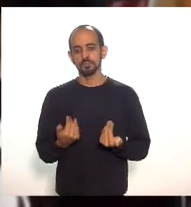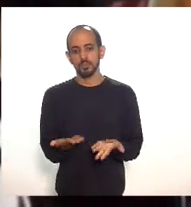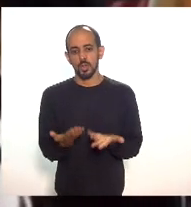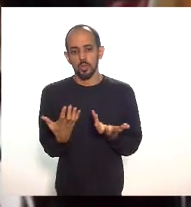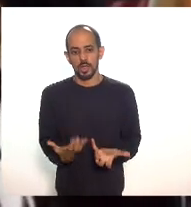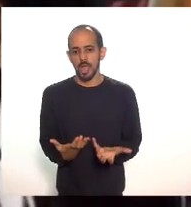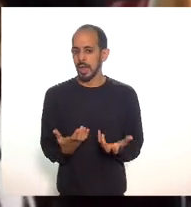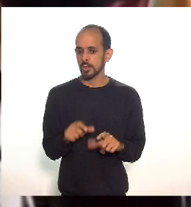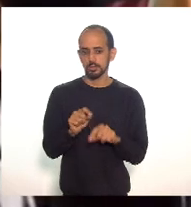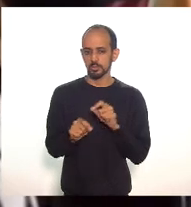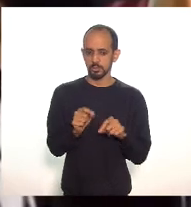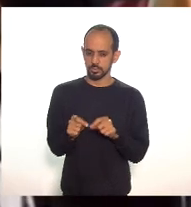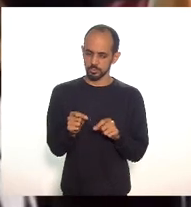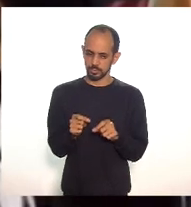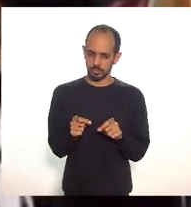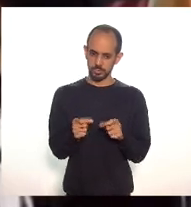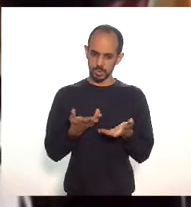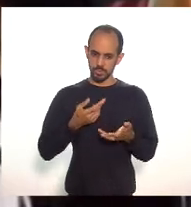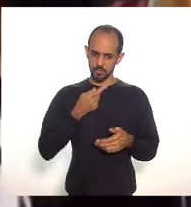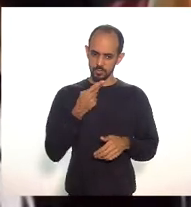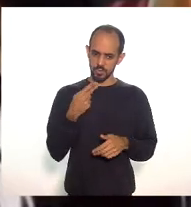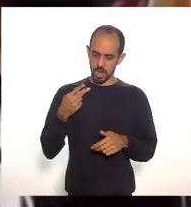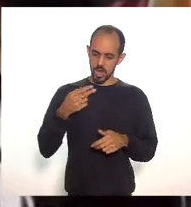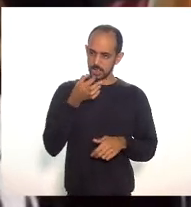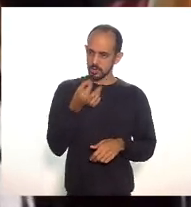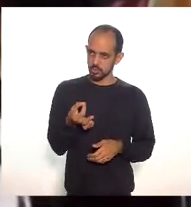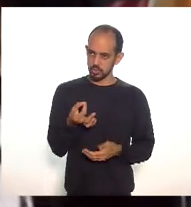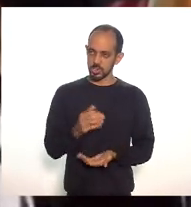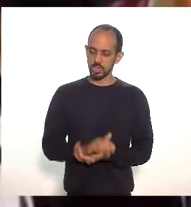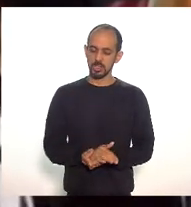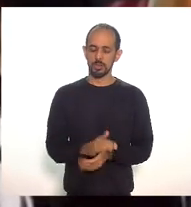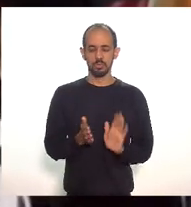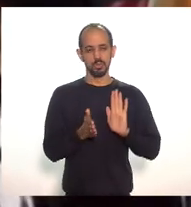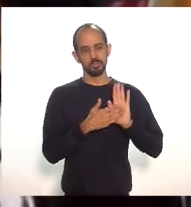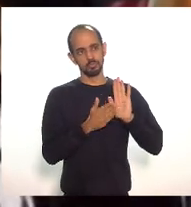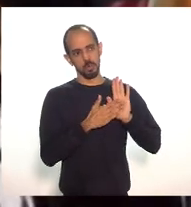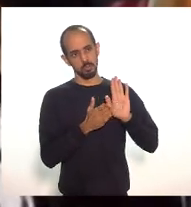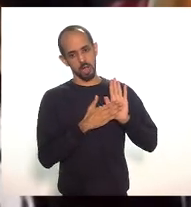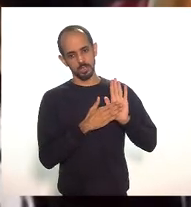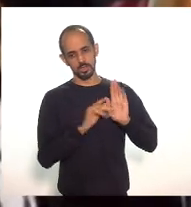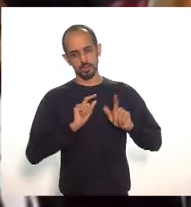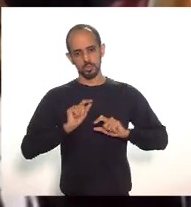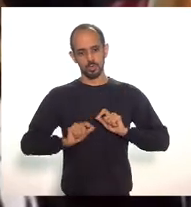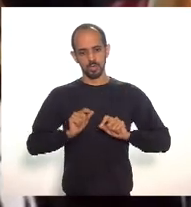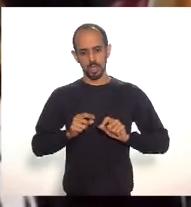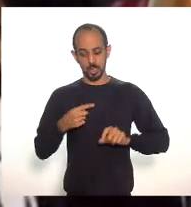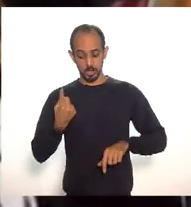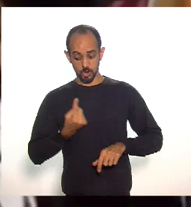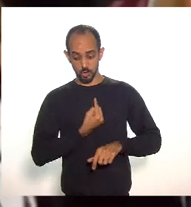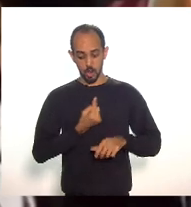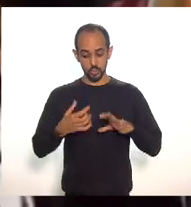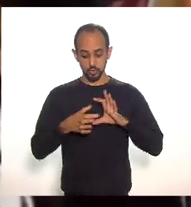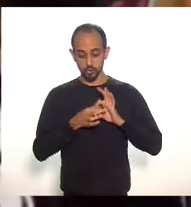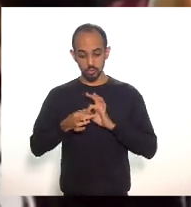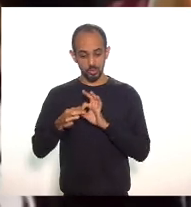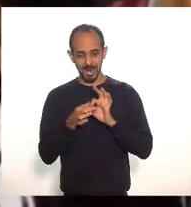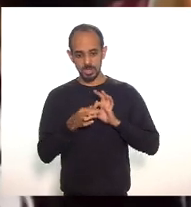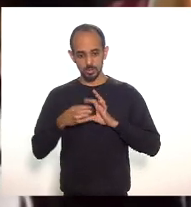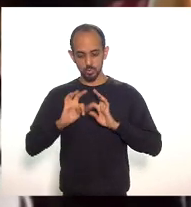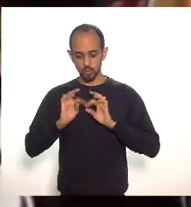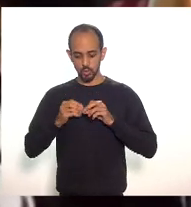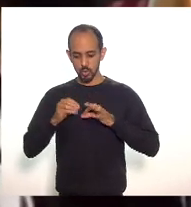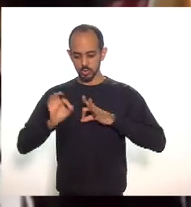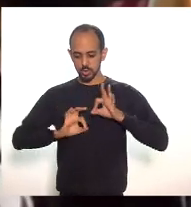gostaria de pentear aqui né sugeriu propor que nós juntássemos esses